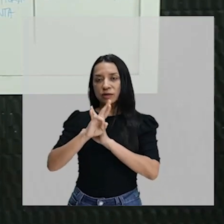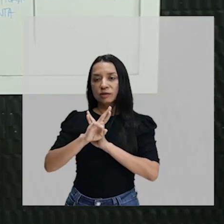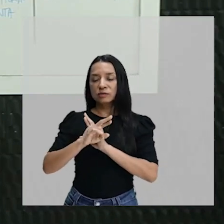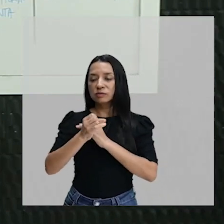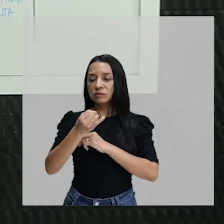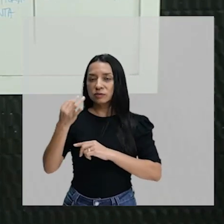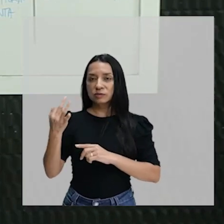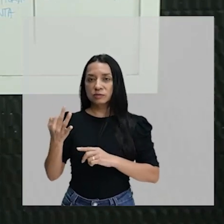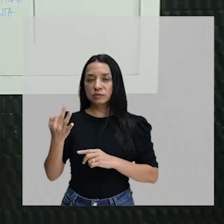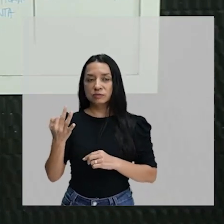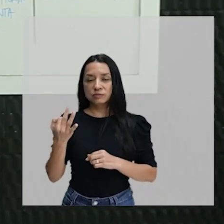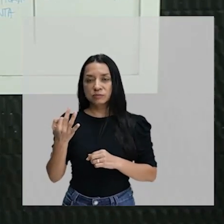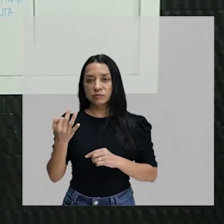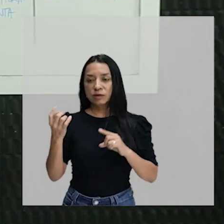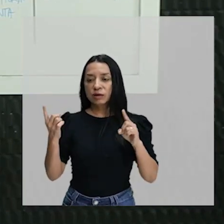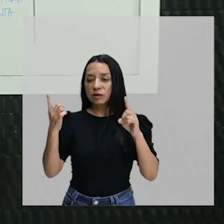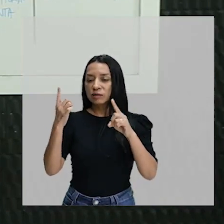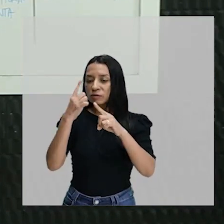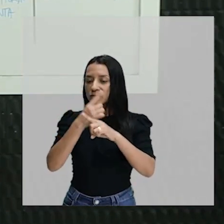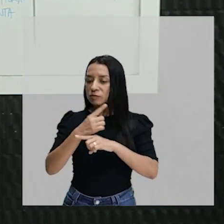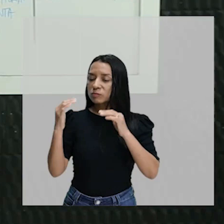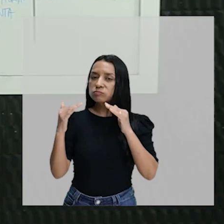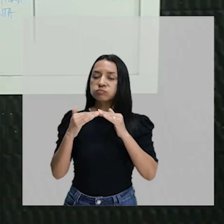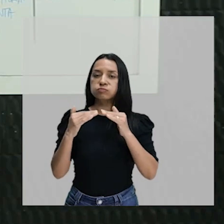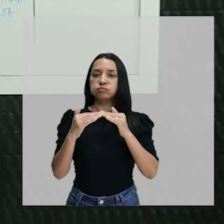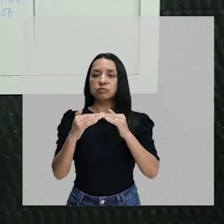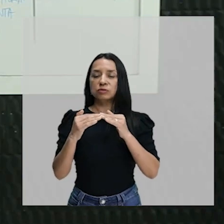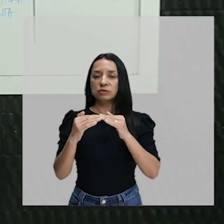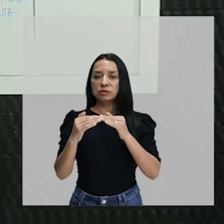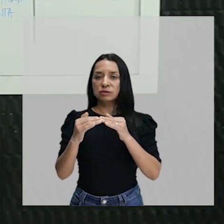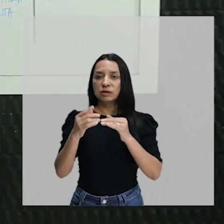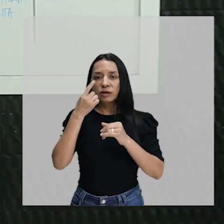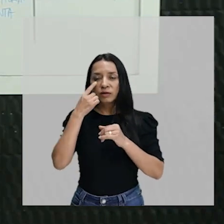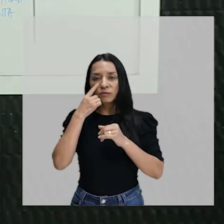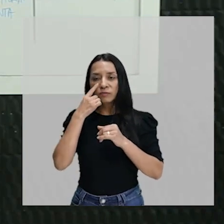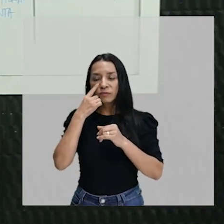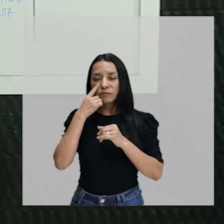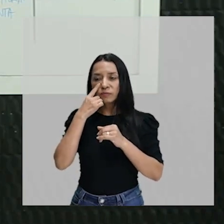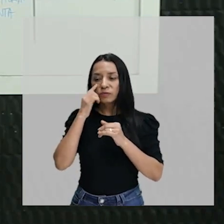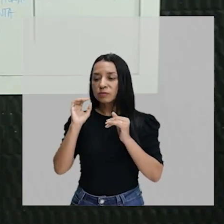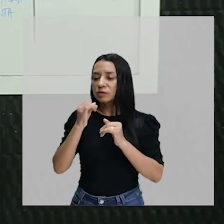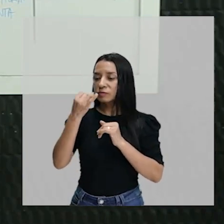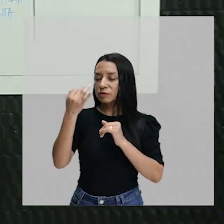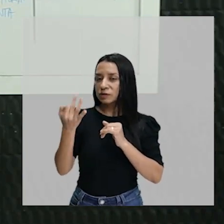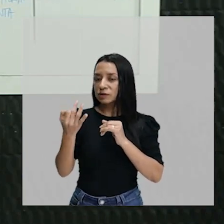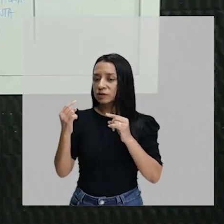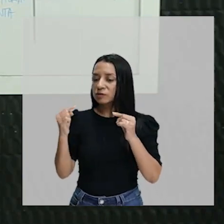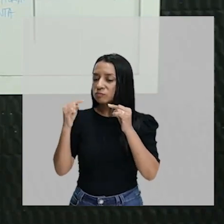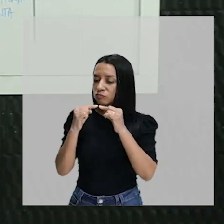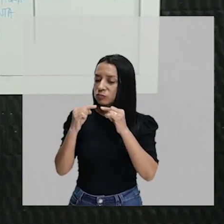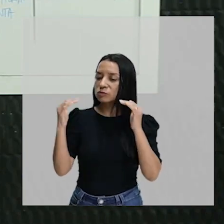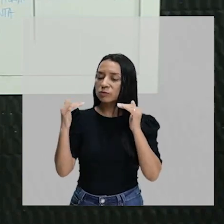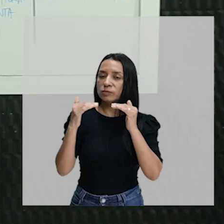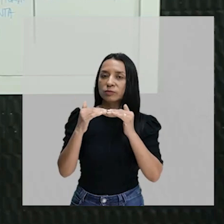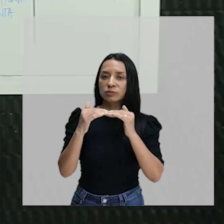grandezas inversamente proporcionais Olha só você viu que nas grandezas diretamente proporcionais